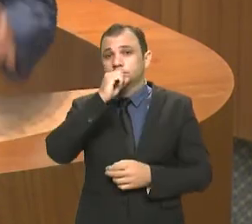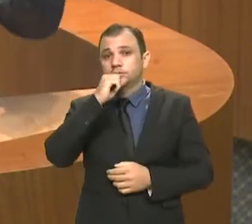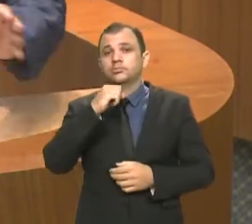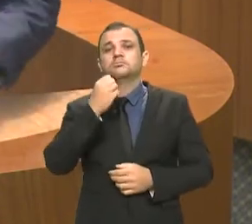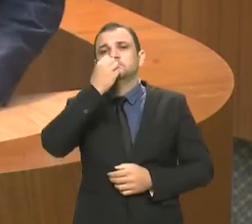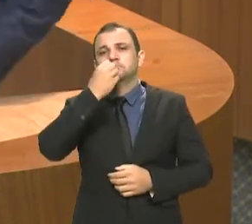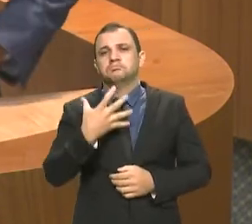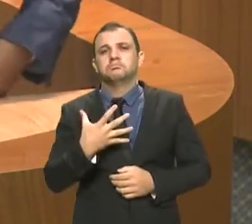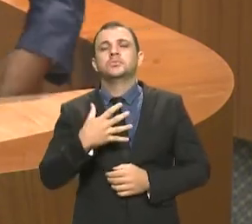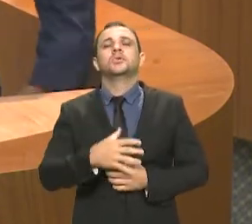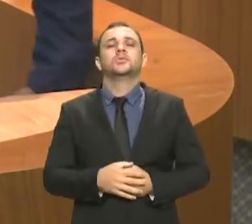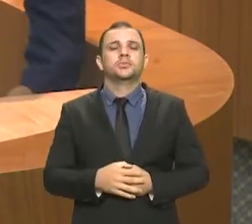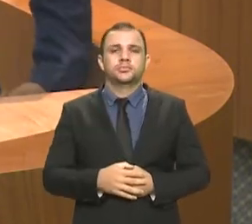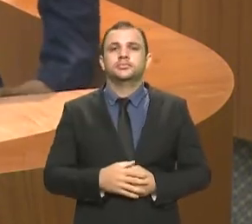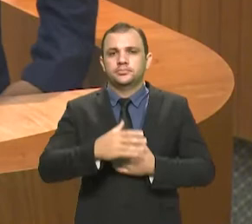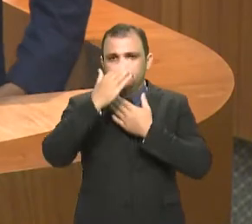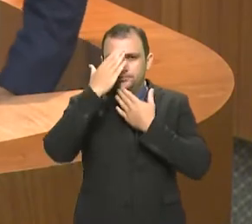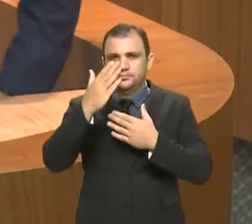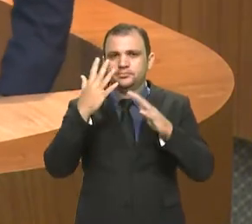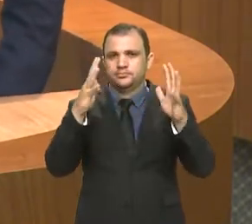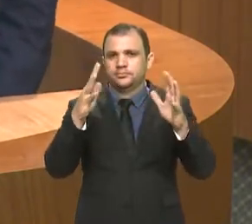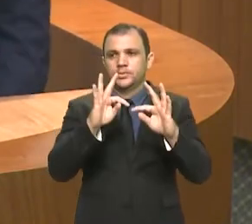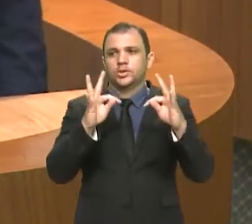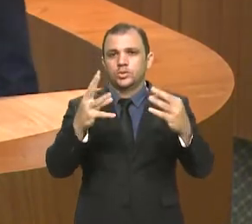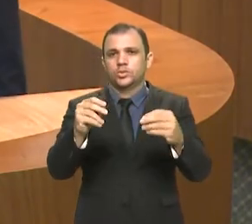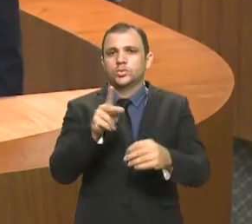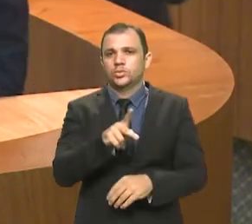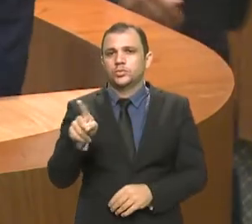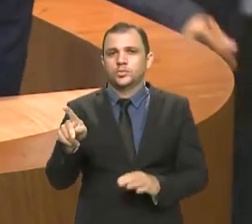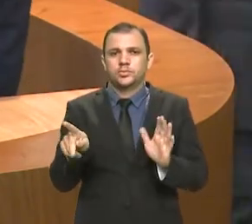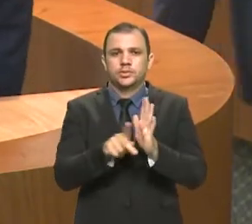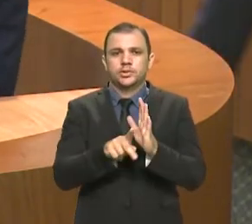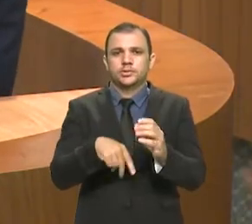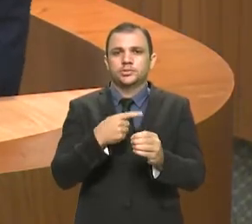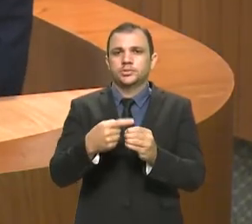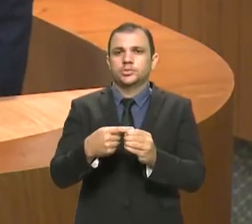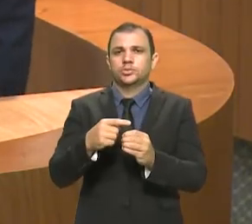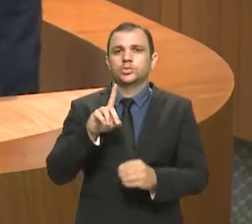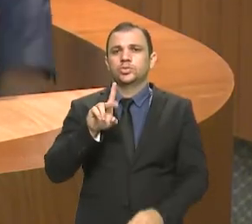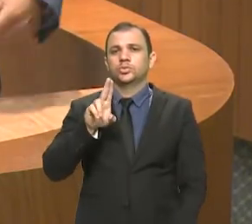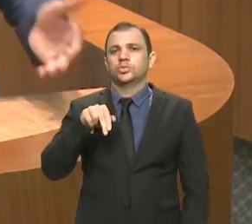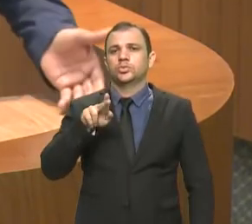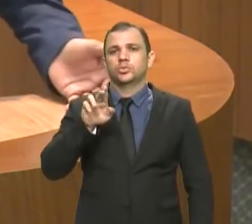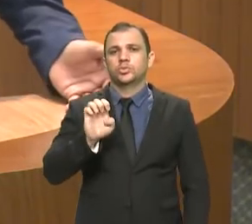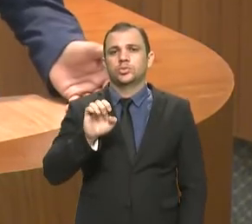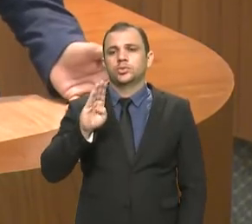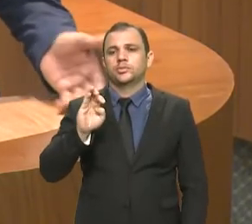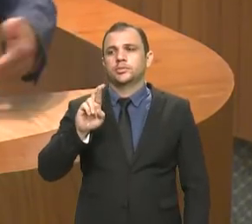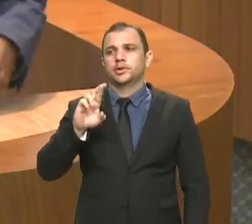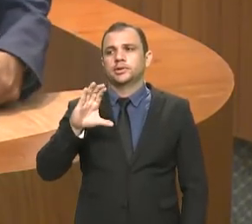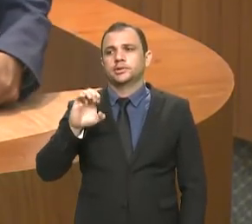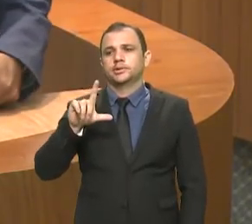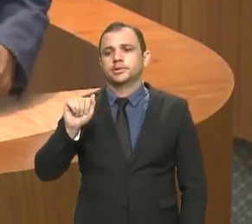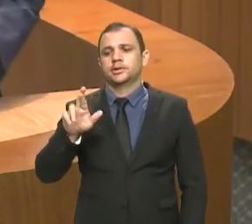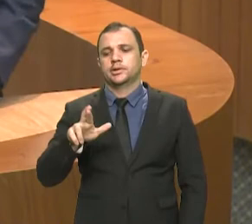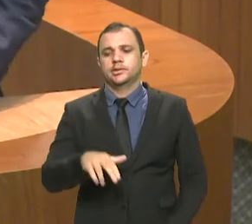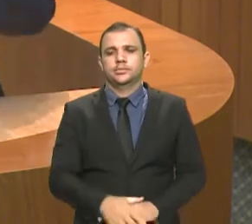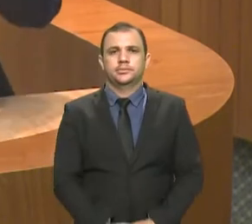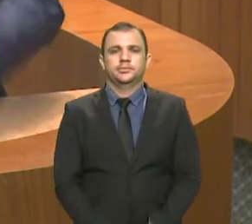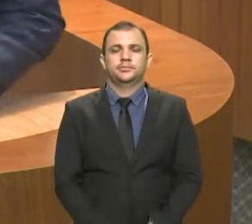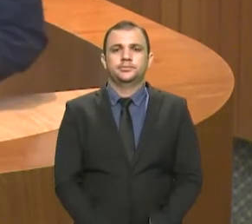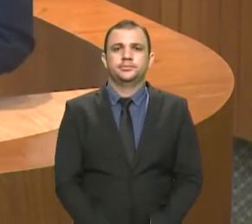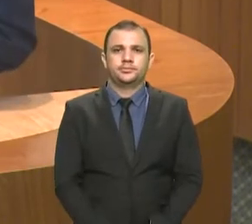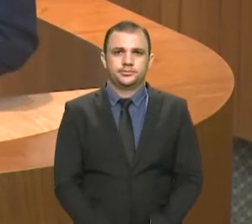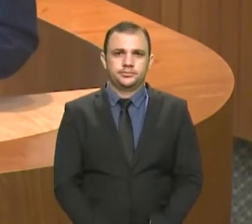foi muito boa. Muito obrigado e parabéns a todos os professores da cidade de Duque Bacelar. No final da manhã, ainda de